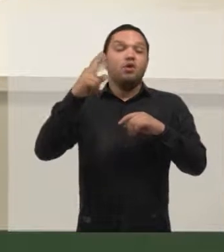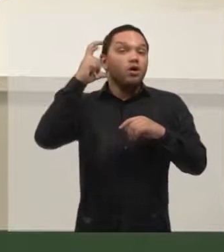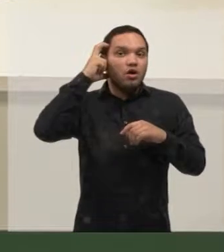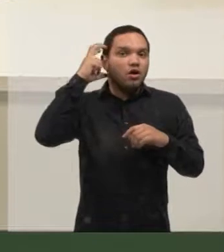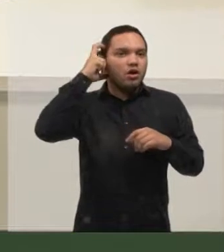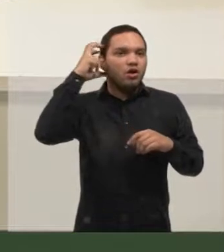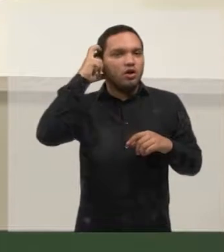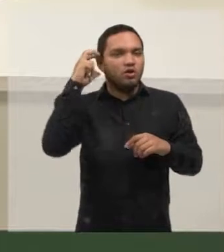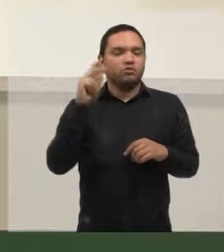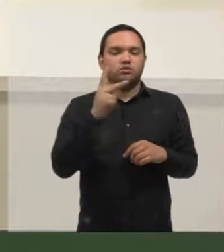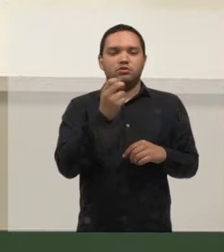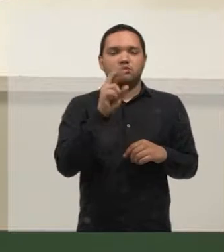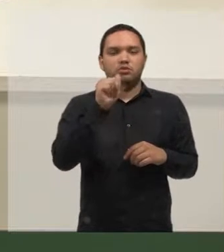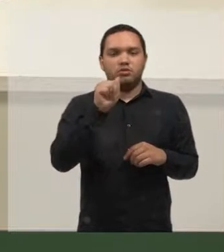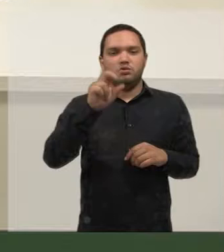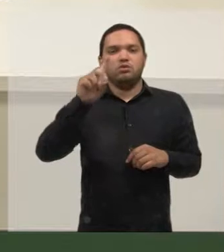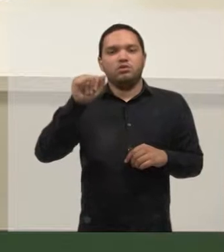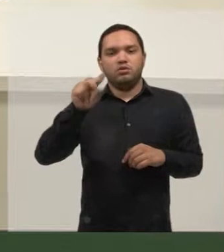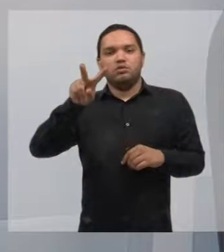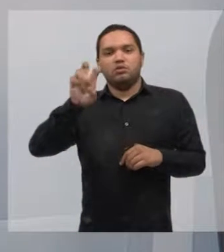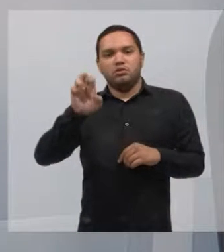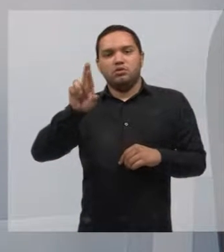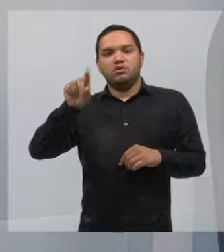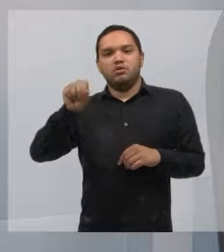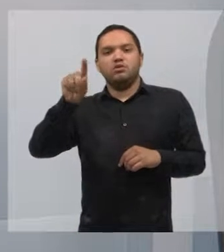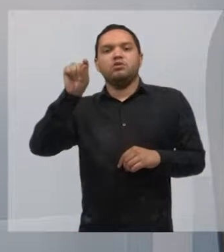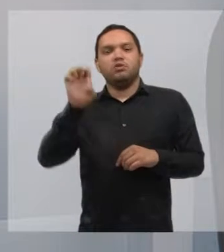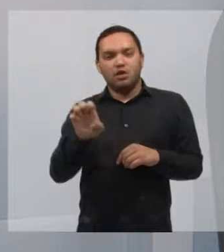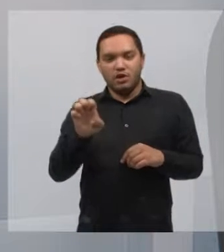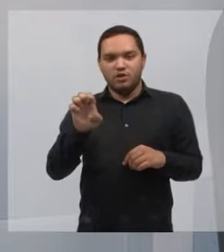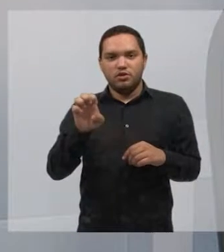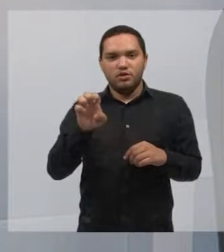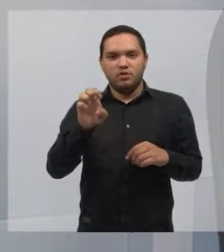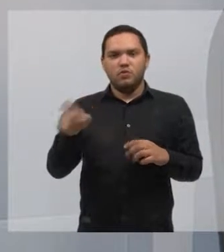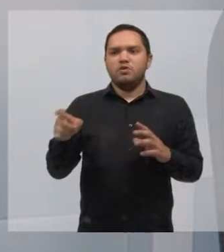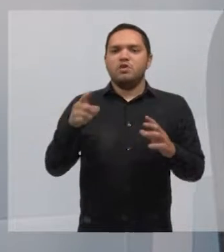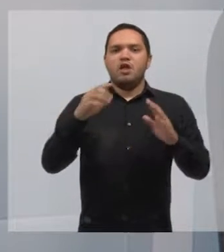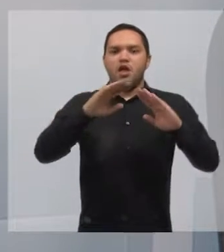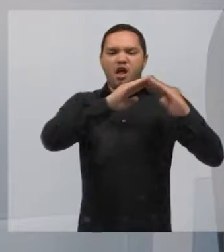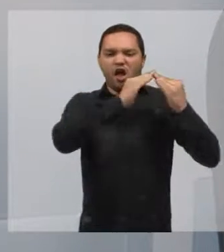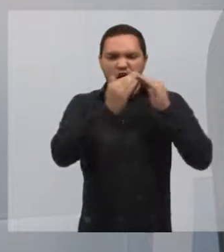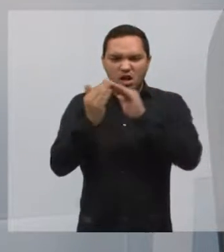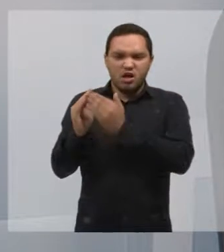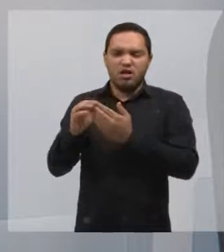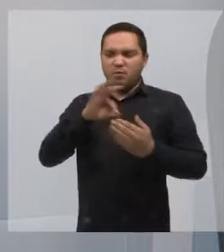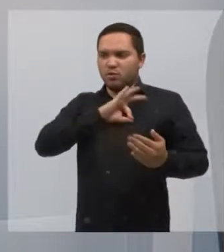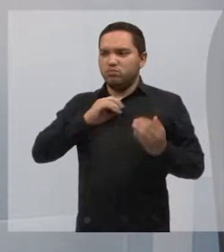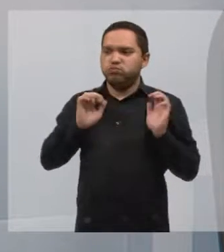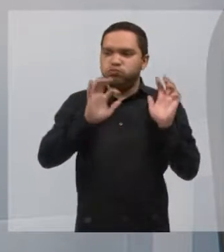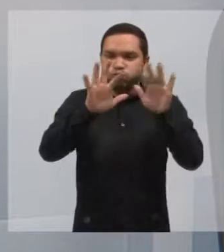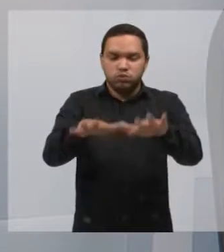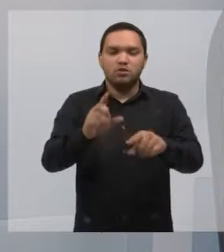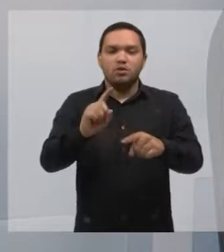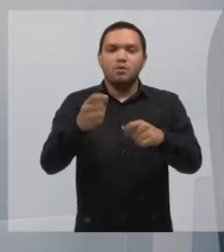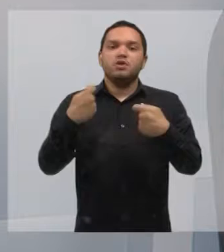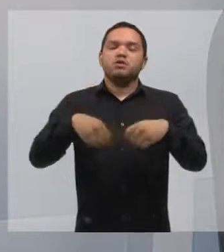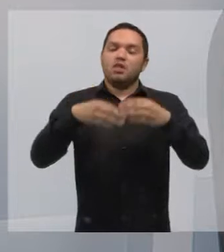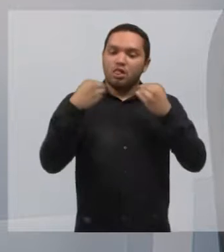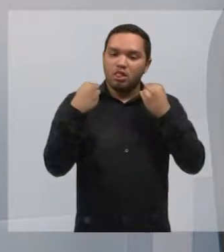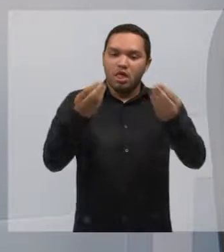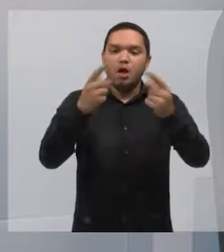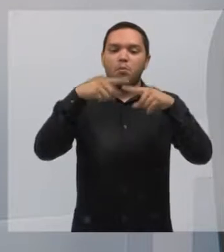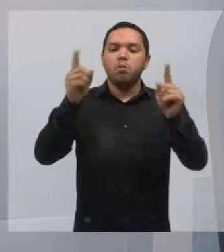9 às 10 horas. Não basta só invadir a periferia com policiais, não. Tem que invadir também com políticas públicas